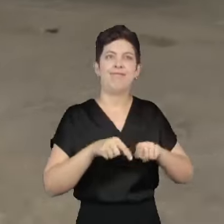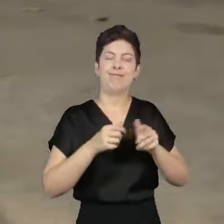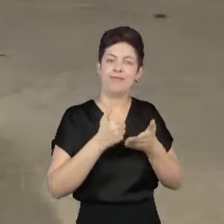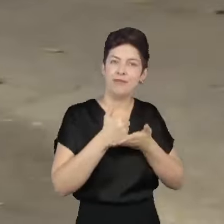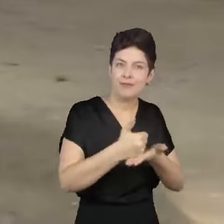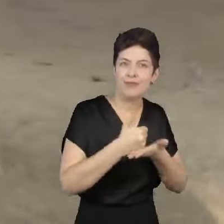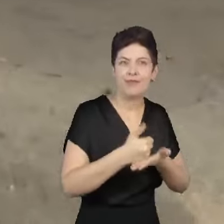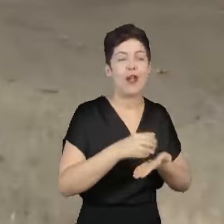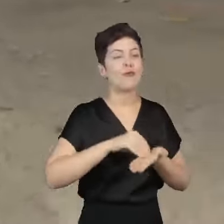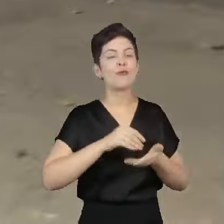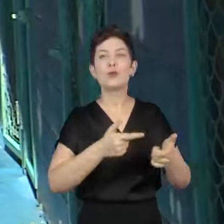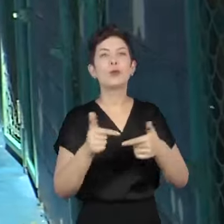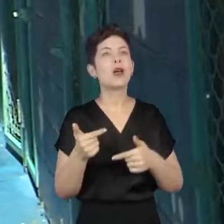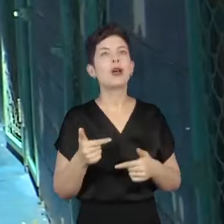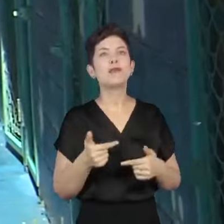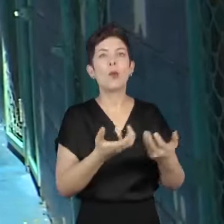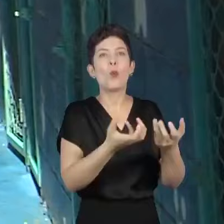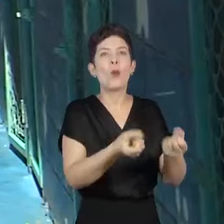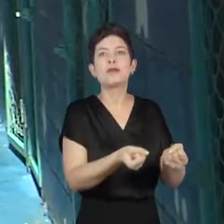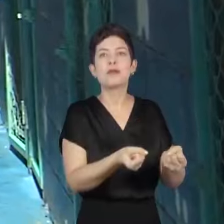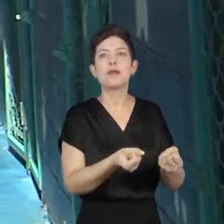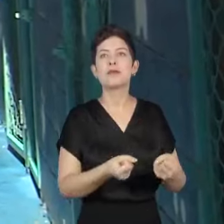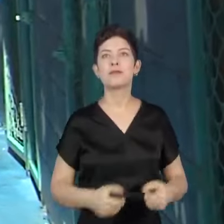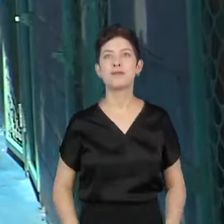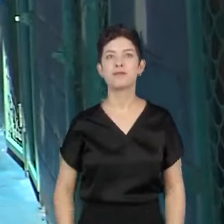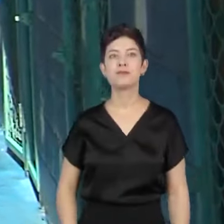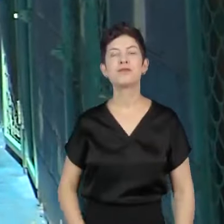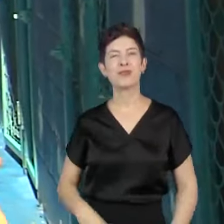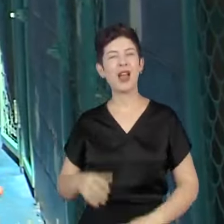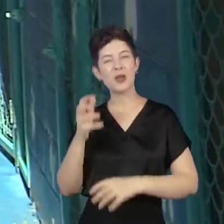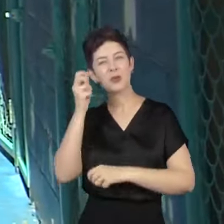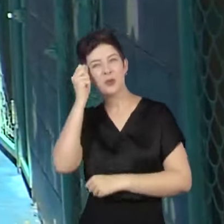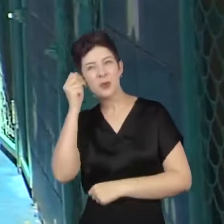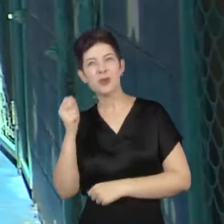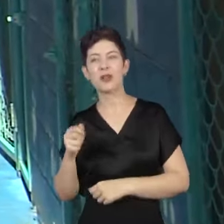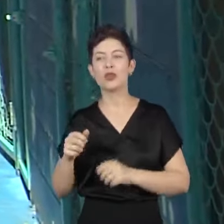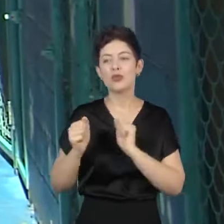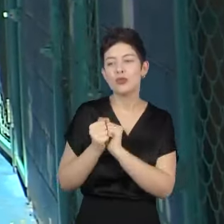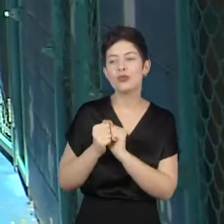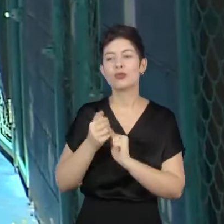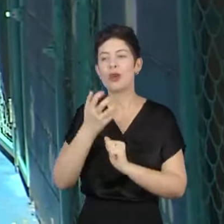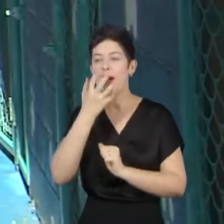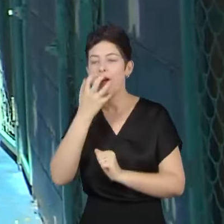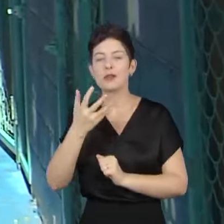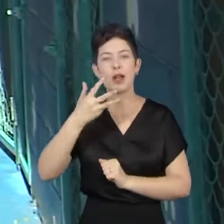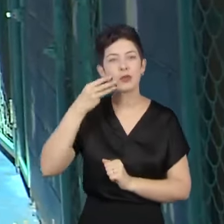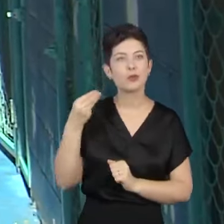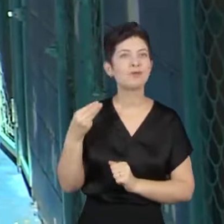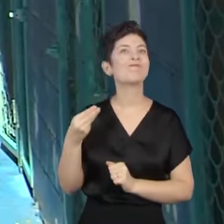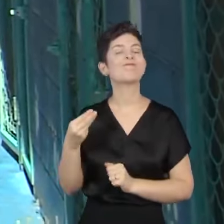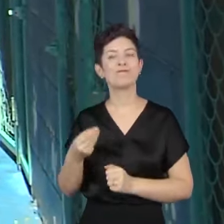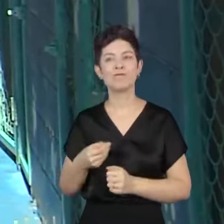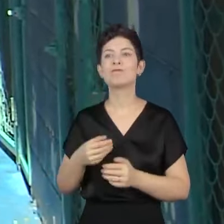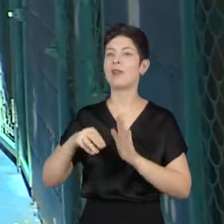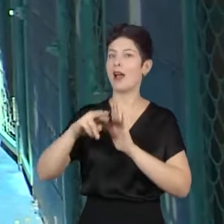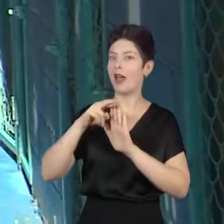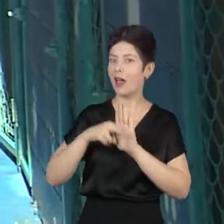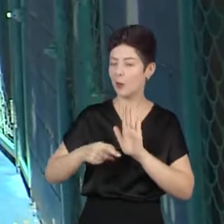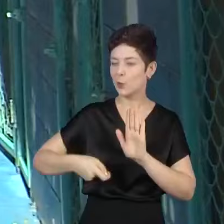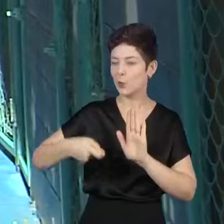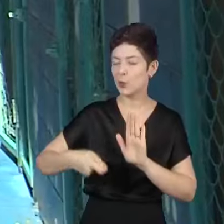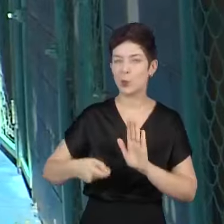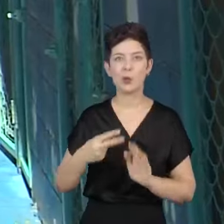lugares seguros para deixá-los. As vagas para pernoitar na companhia de um gato ou cachorro também são mais escassas.